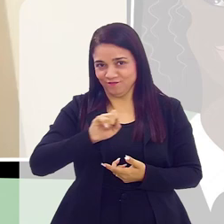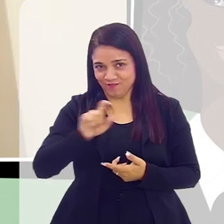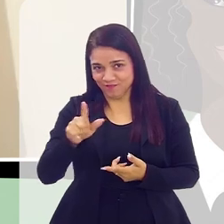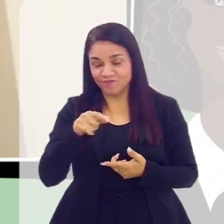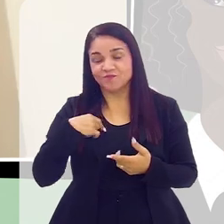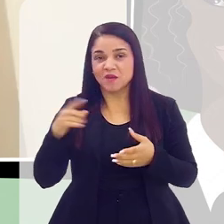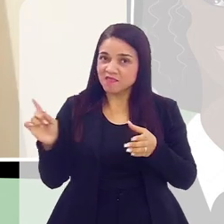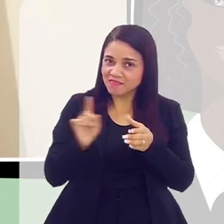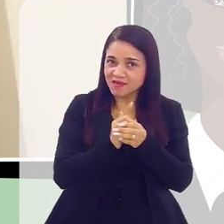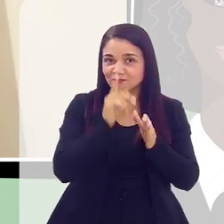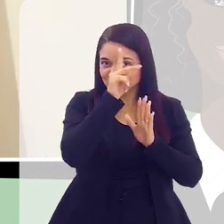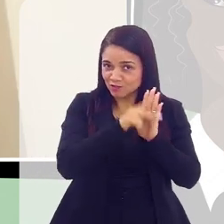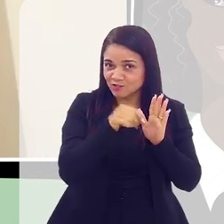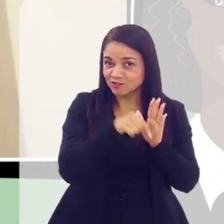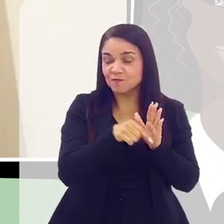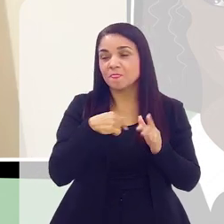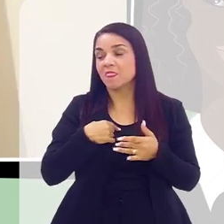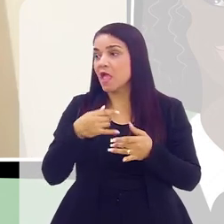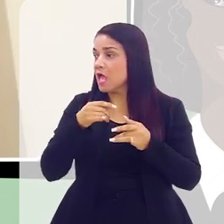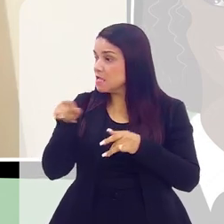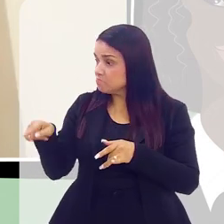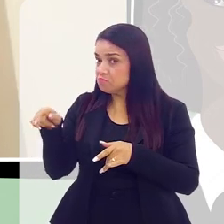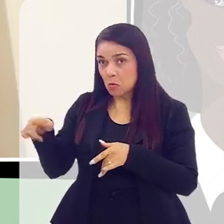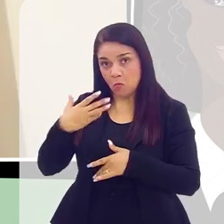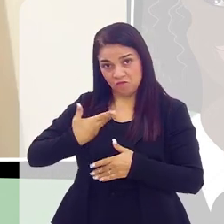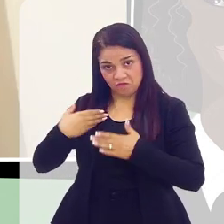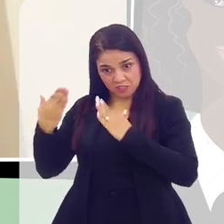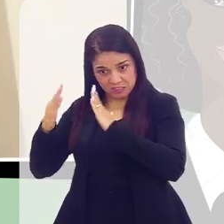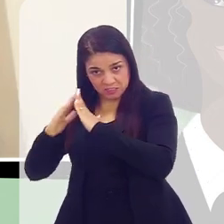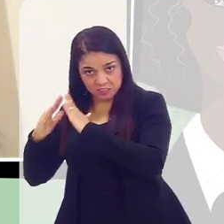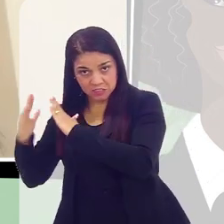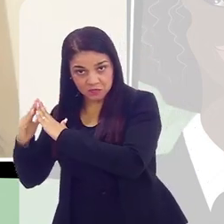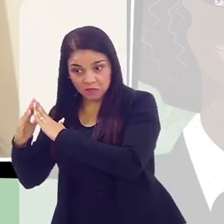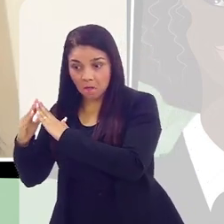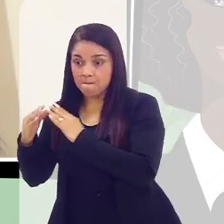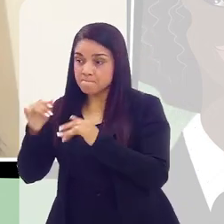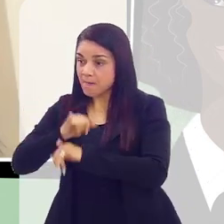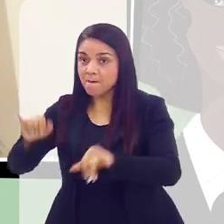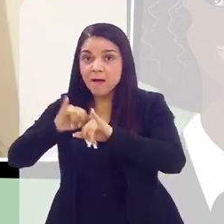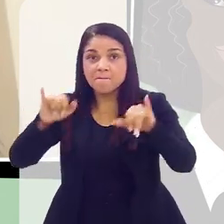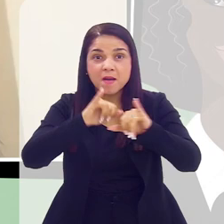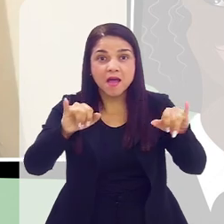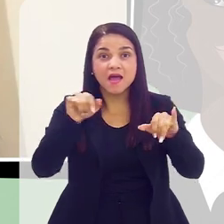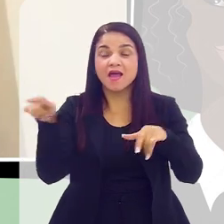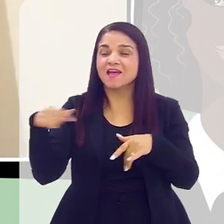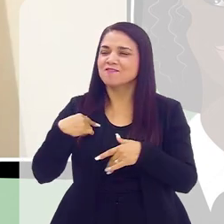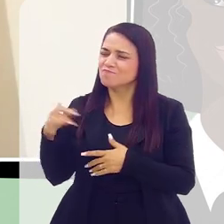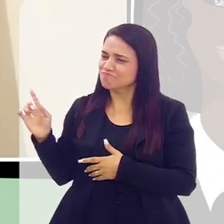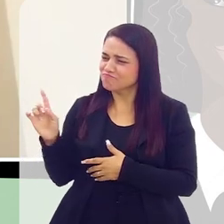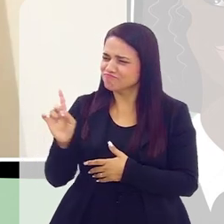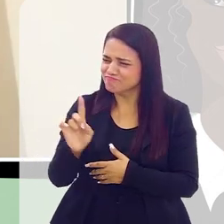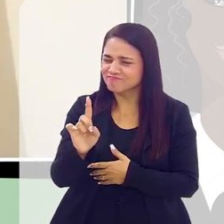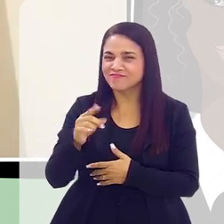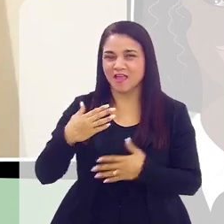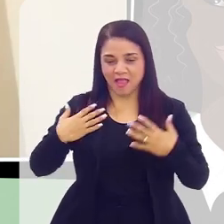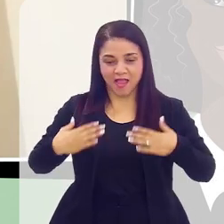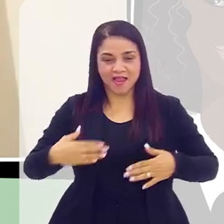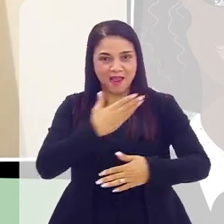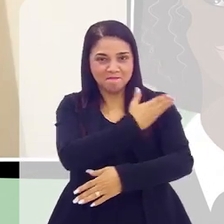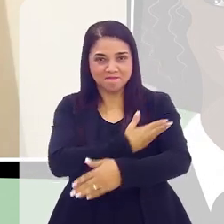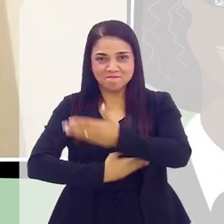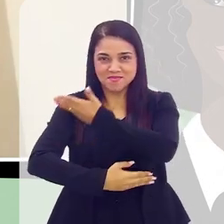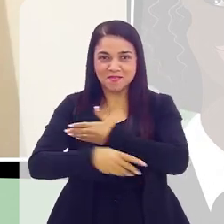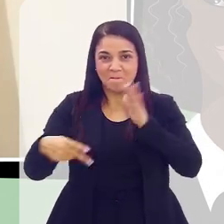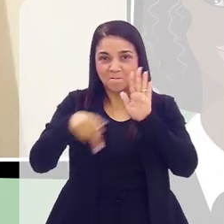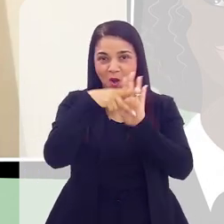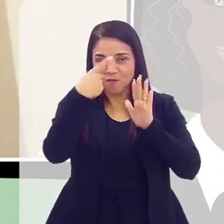E daí ele pegou e falou para outros vizinhos, né? E até quando eu passo na minha vizinha, ela tá vindo do projeto, que eu venho com a